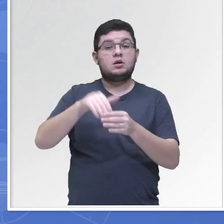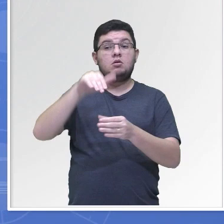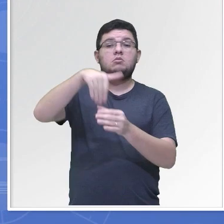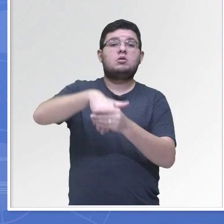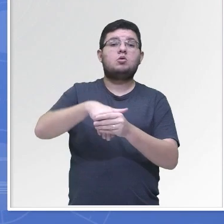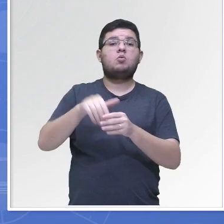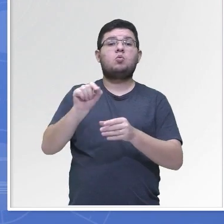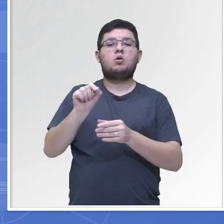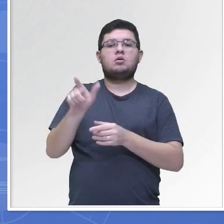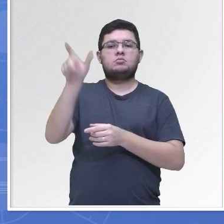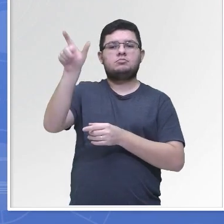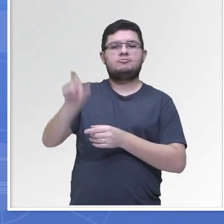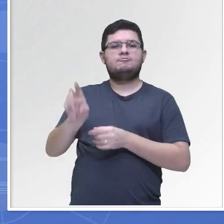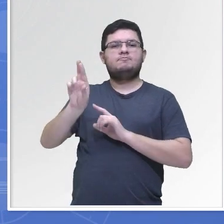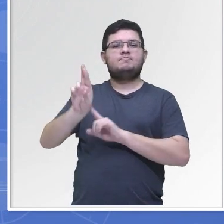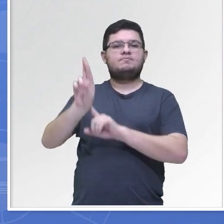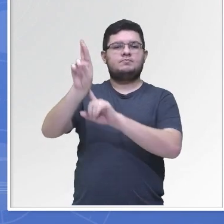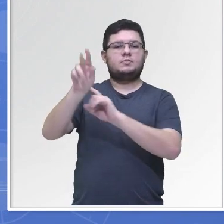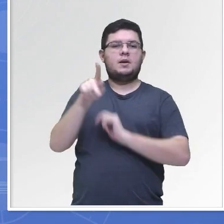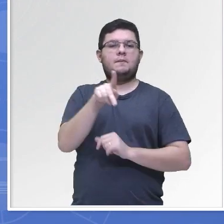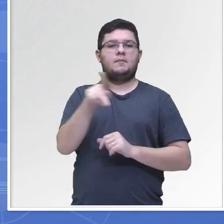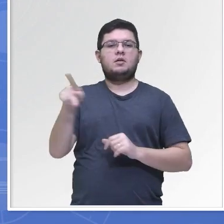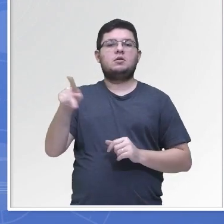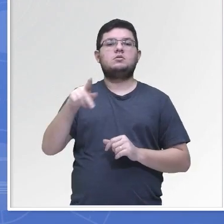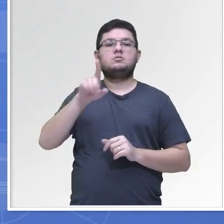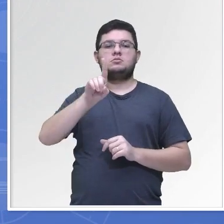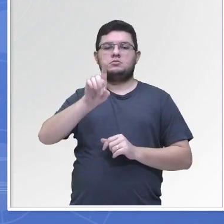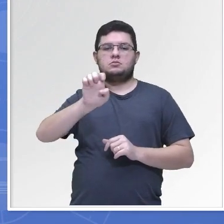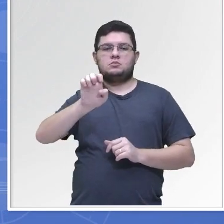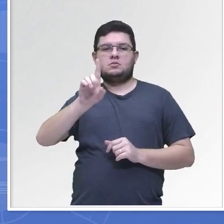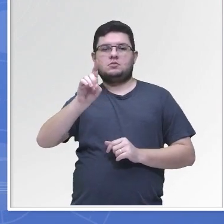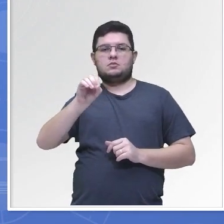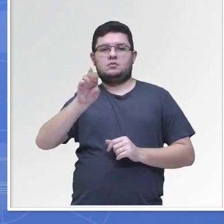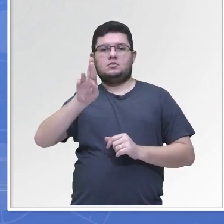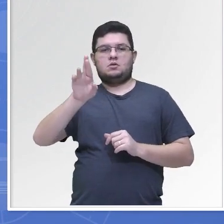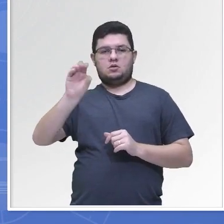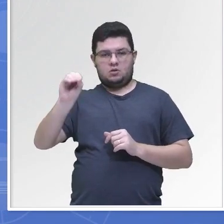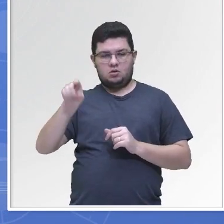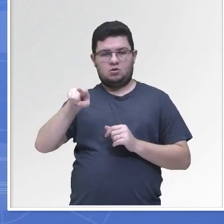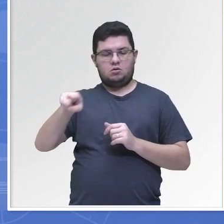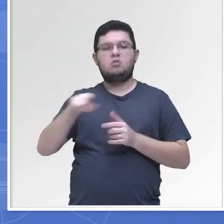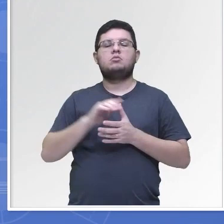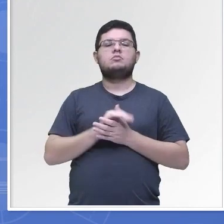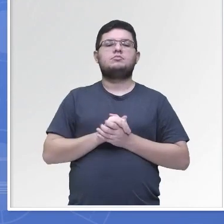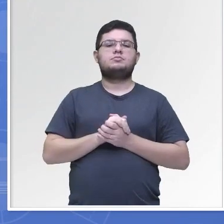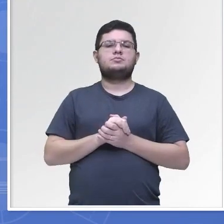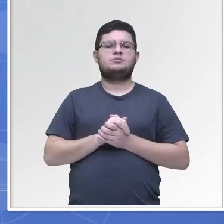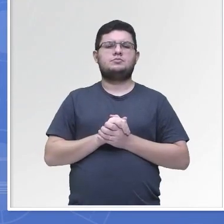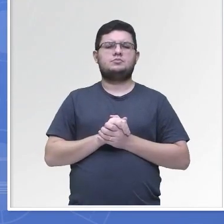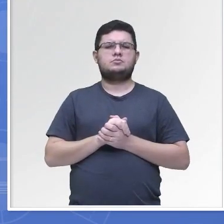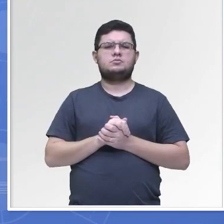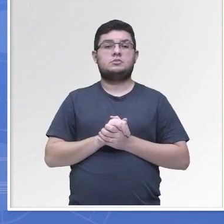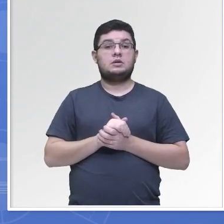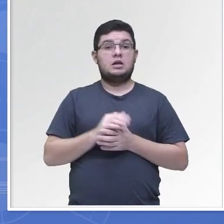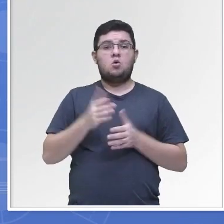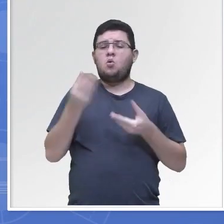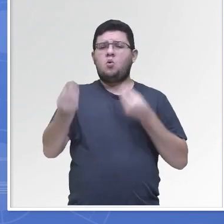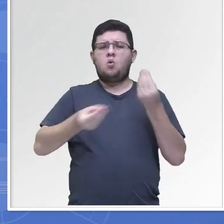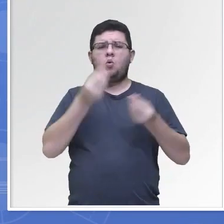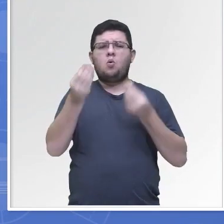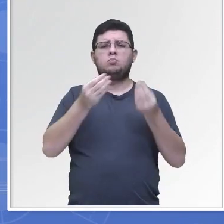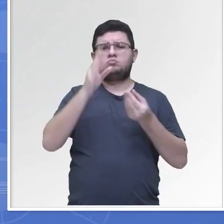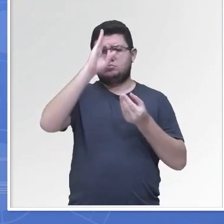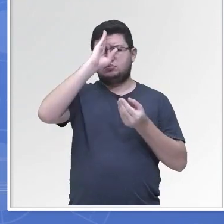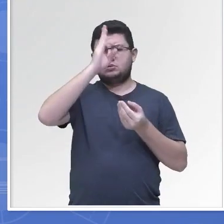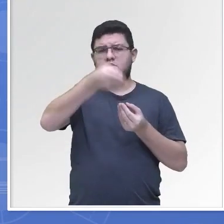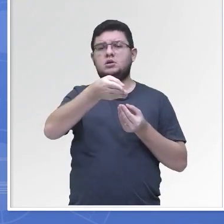como presidente. Agora, para o seu mandato constitucional. Quando acontece a eleição direta, quer dizer que é o Senado, tá